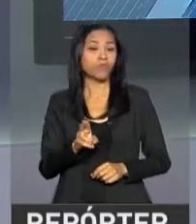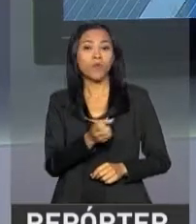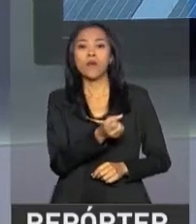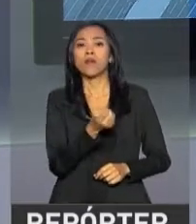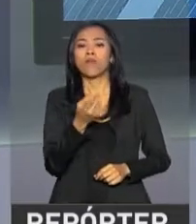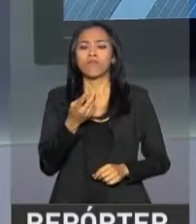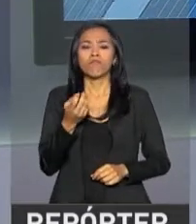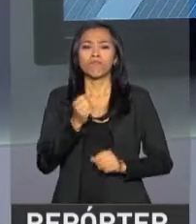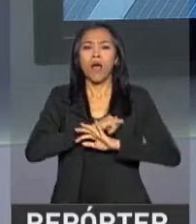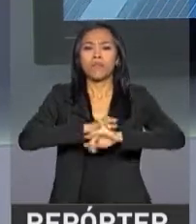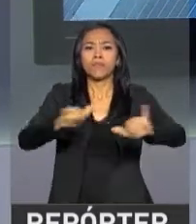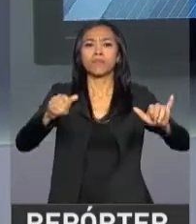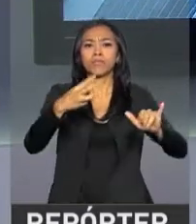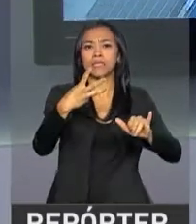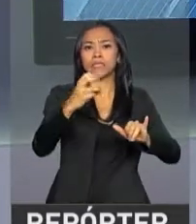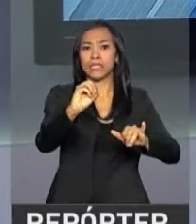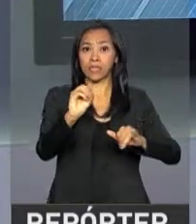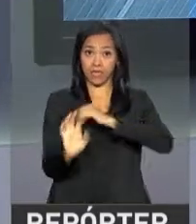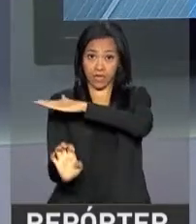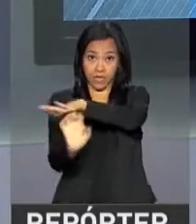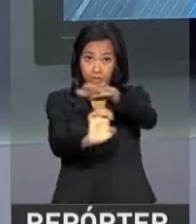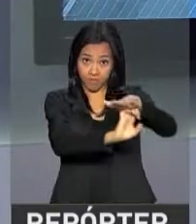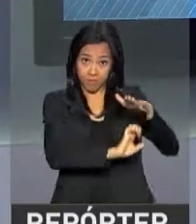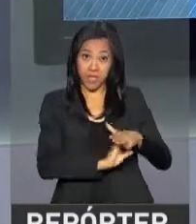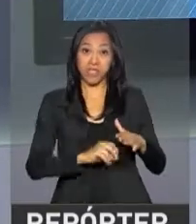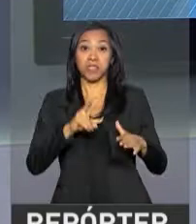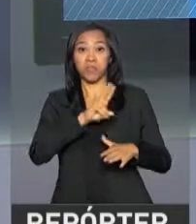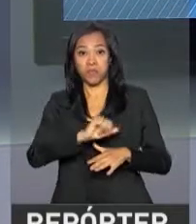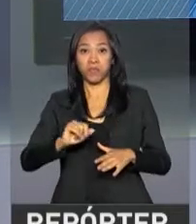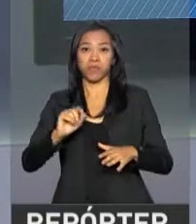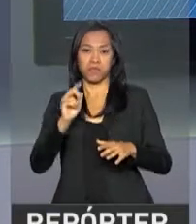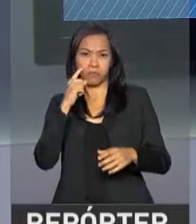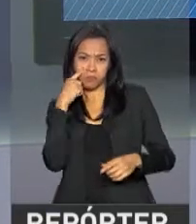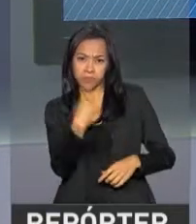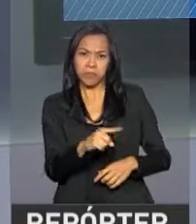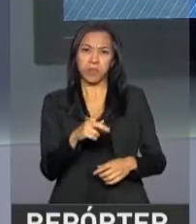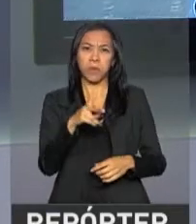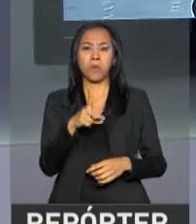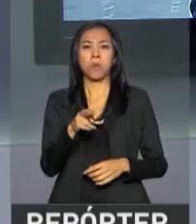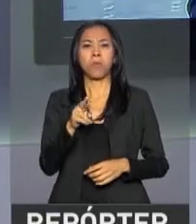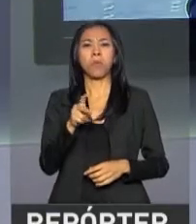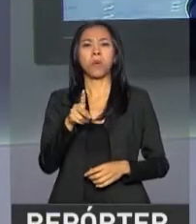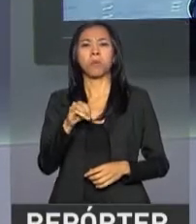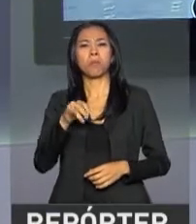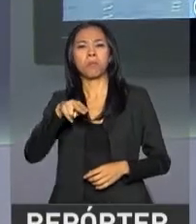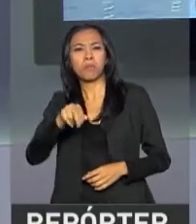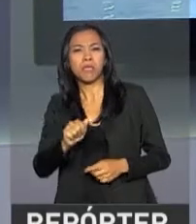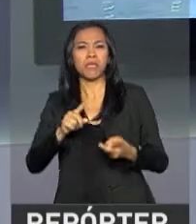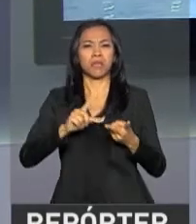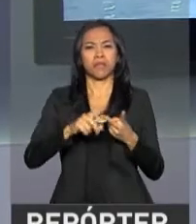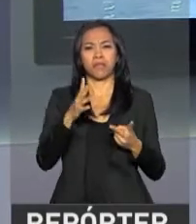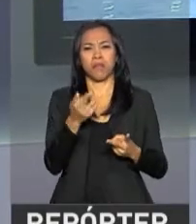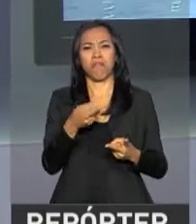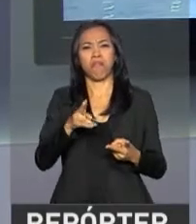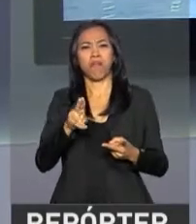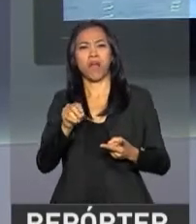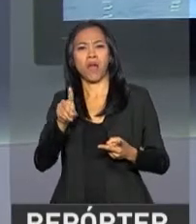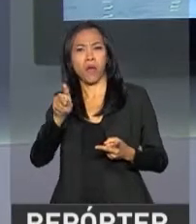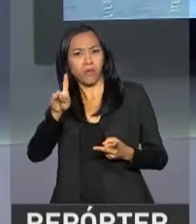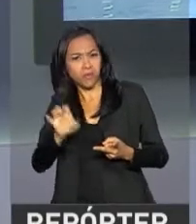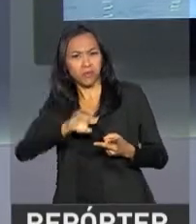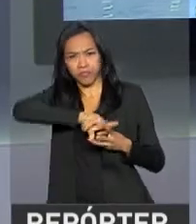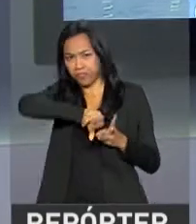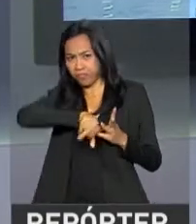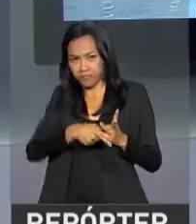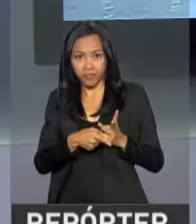por fraude propina e financiamento ilícito ao vivo no palácio do planalto o repórter paulo la sálvia tem mais informações